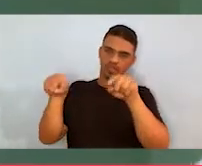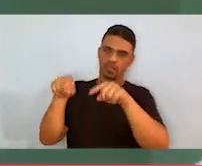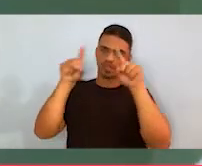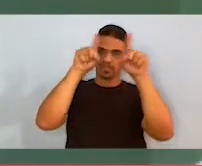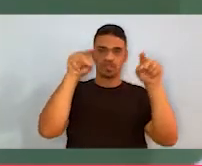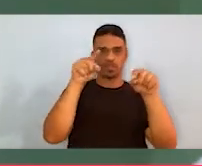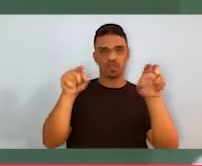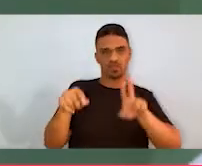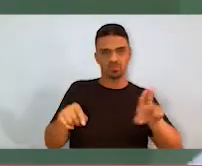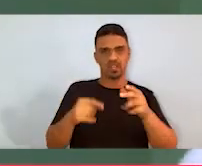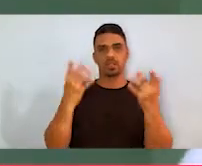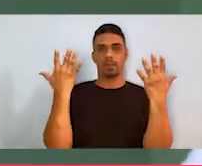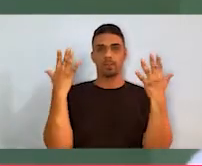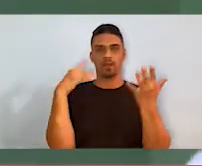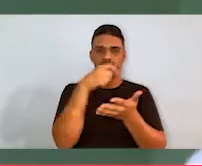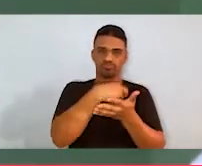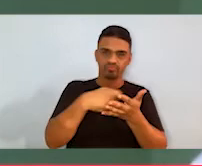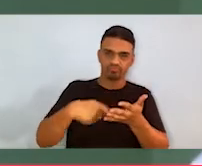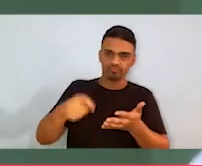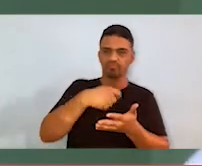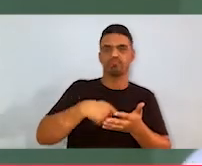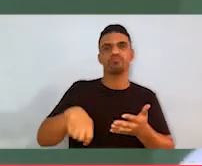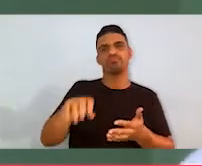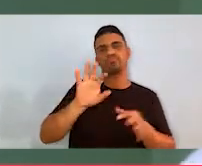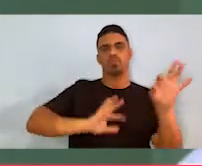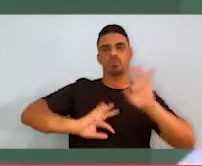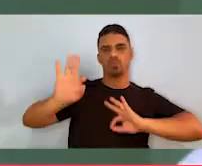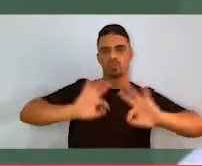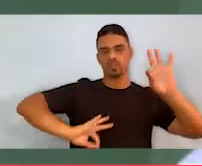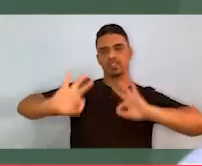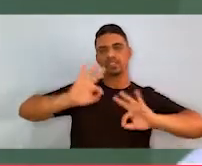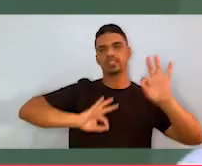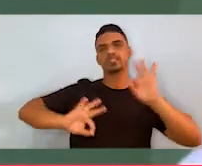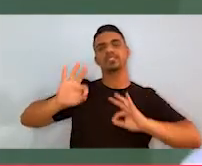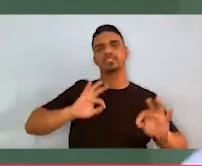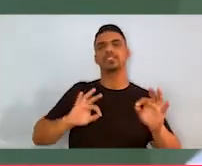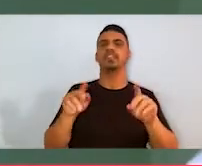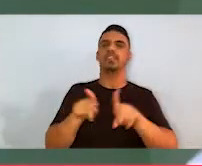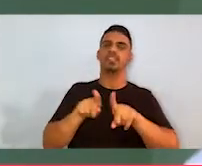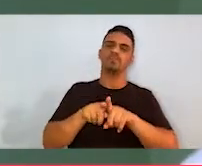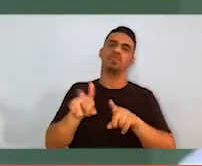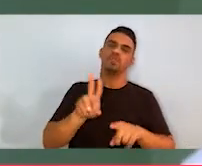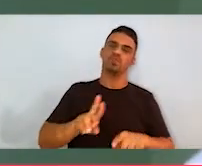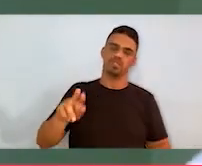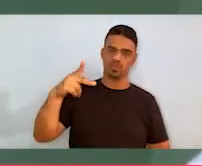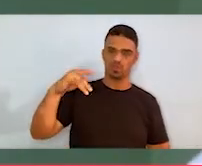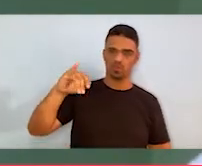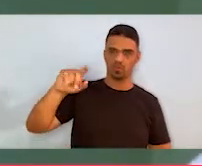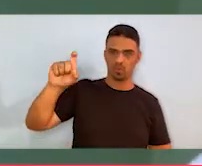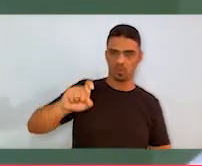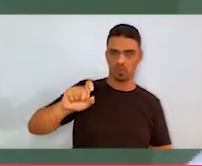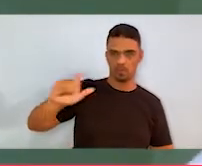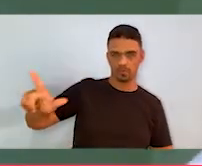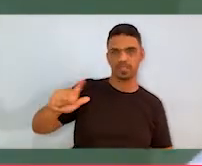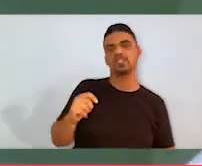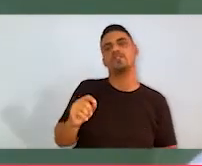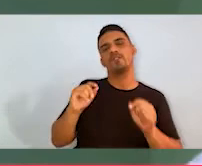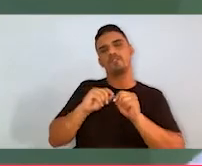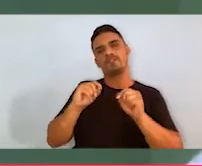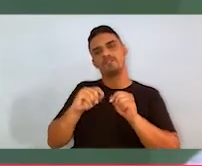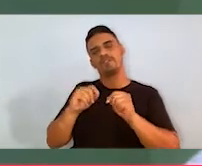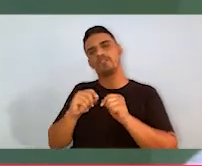personagens feitos em pixel art. Então eu desenhei a Pearl em pixel art, fiz o cenário todo, até fiz o rascunho dele em pixel art